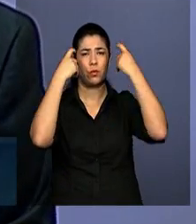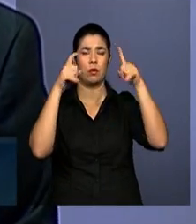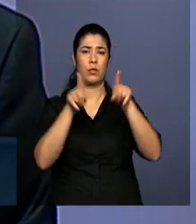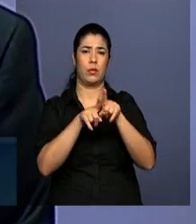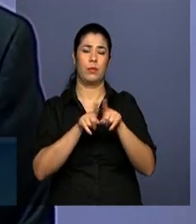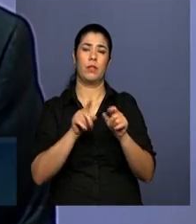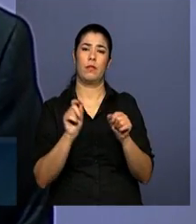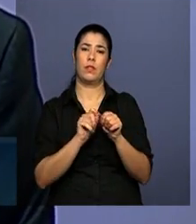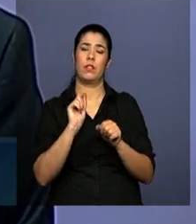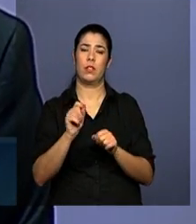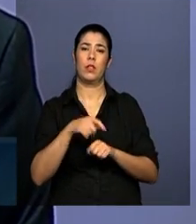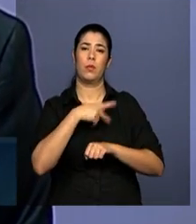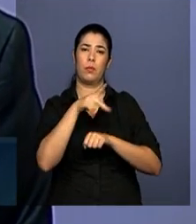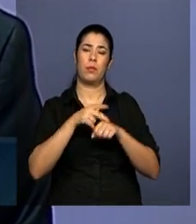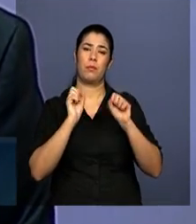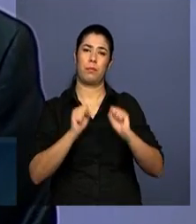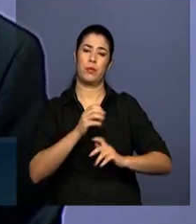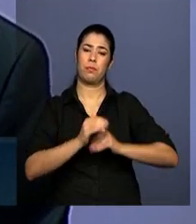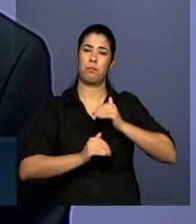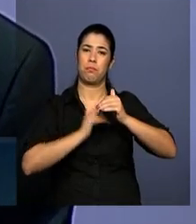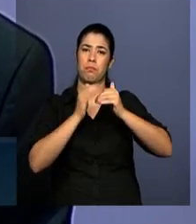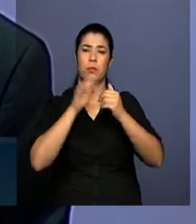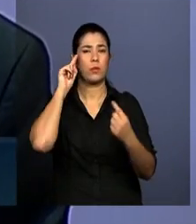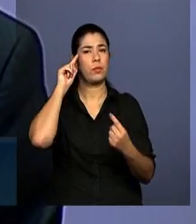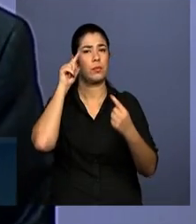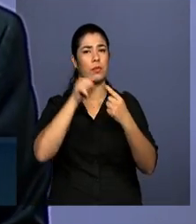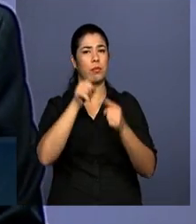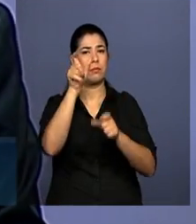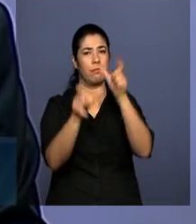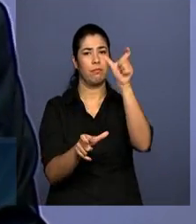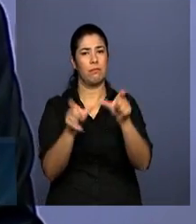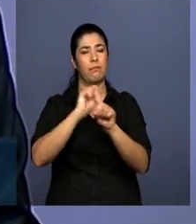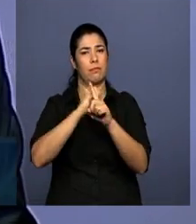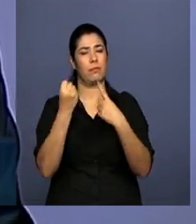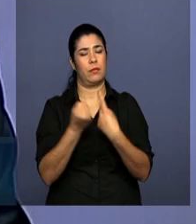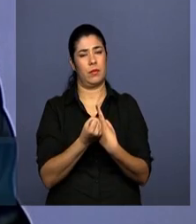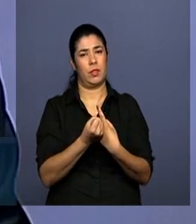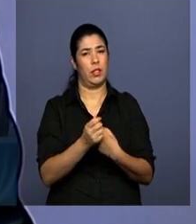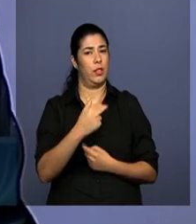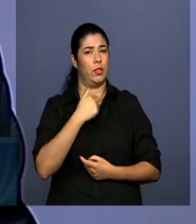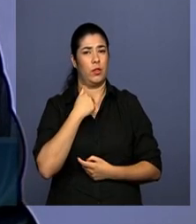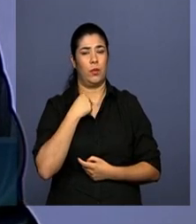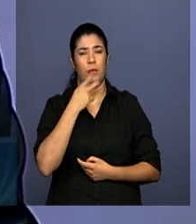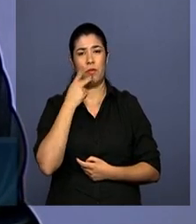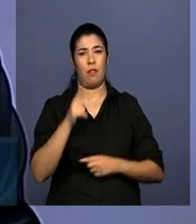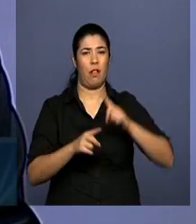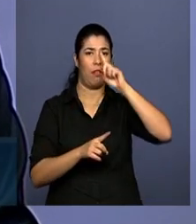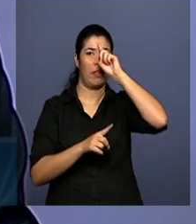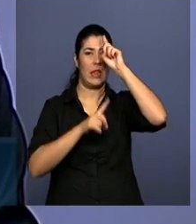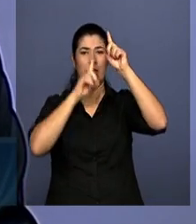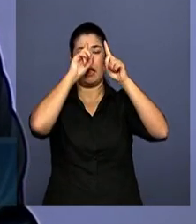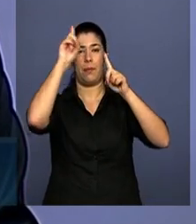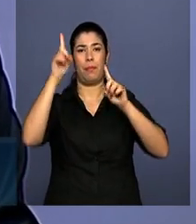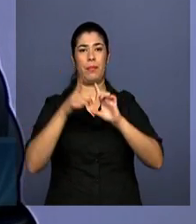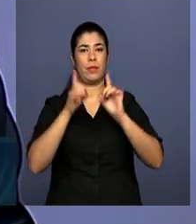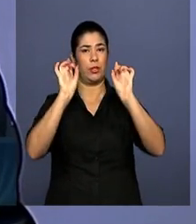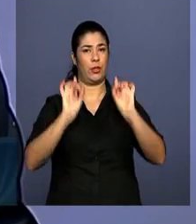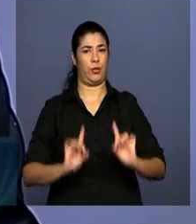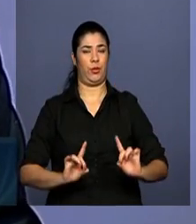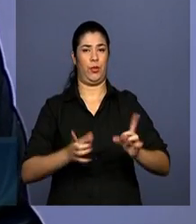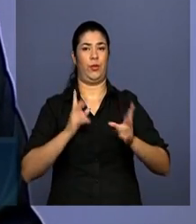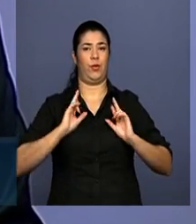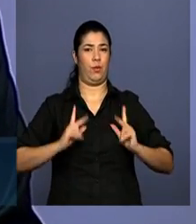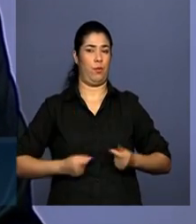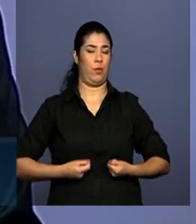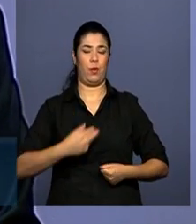e fazer com que esse país possa avançar numa perspectiva civilizatória. Nós não podemos falar em democracia, não podemos falar em direitos